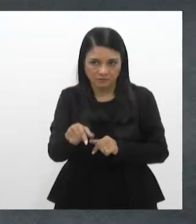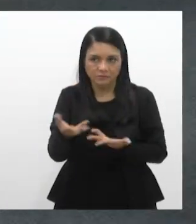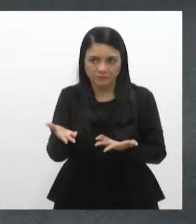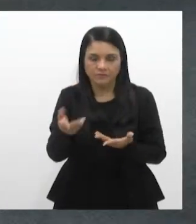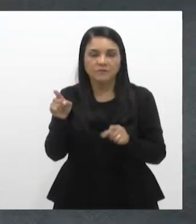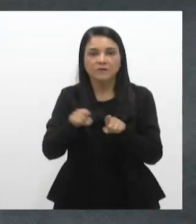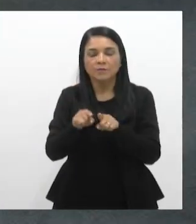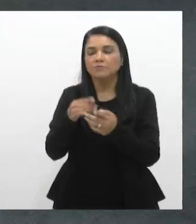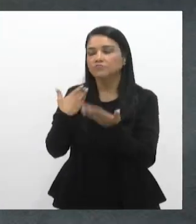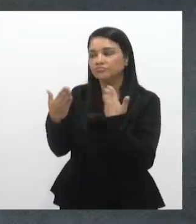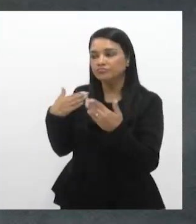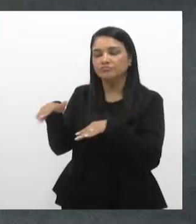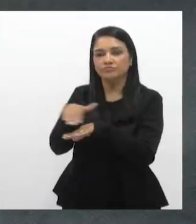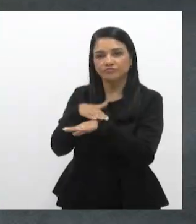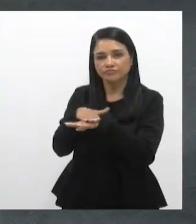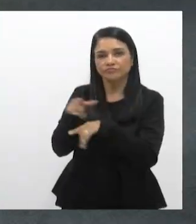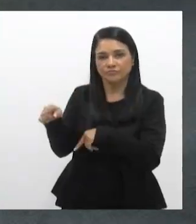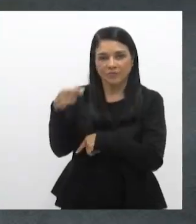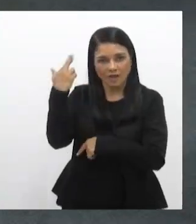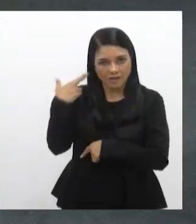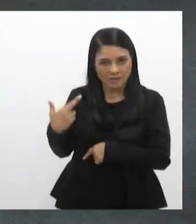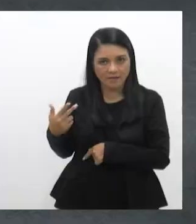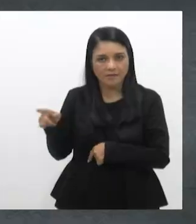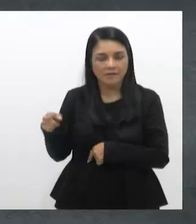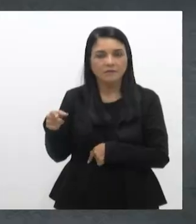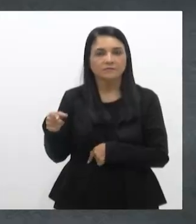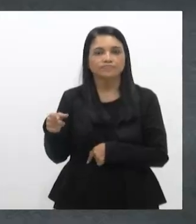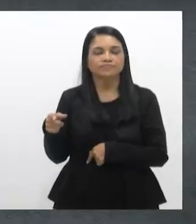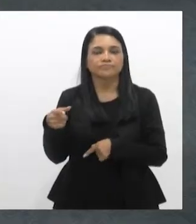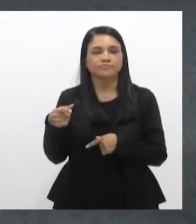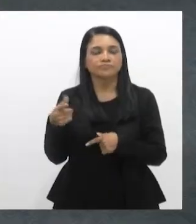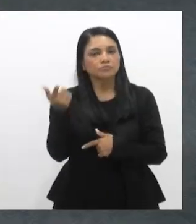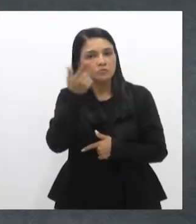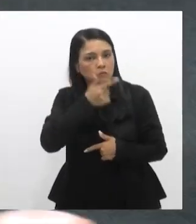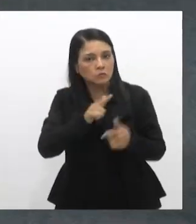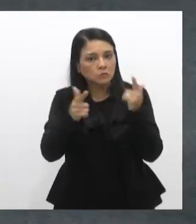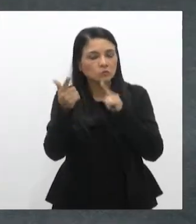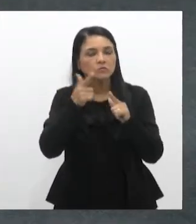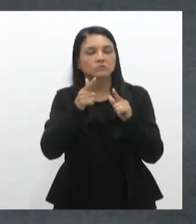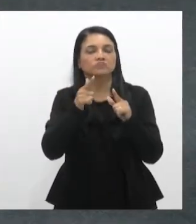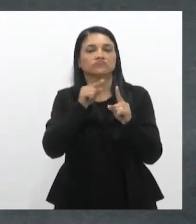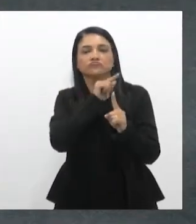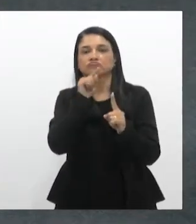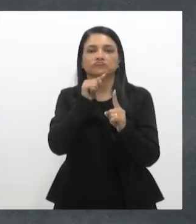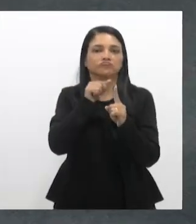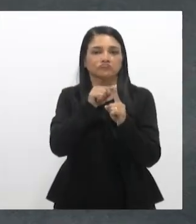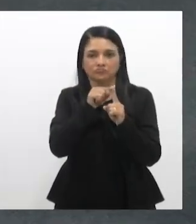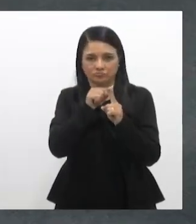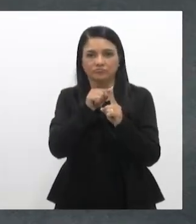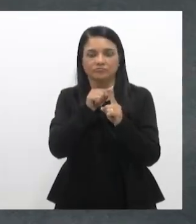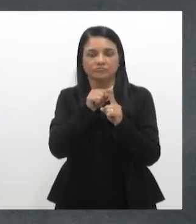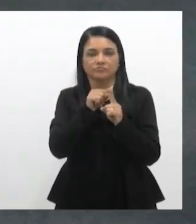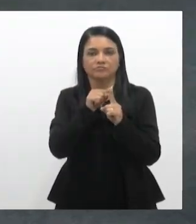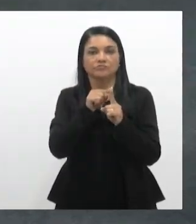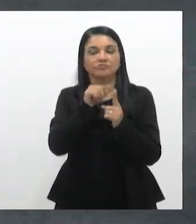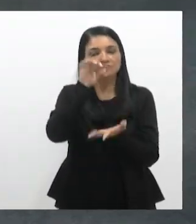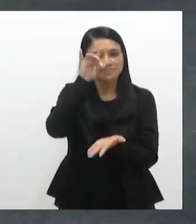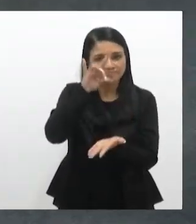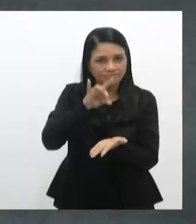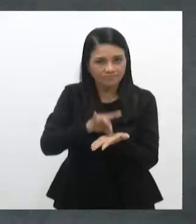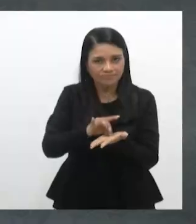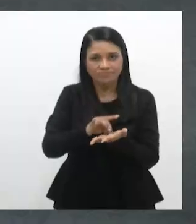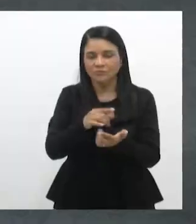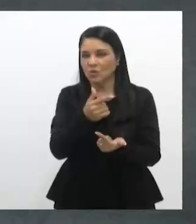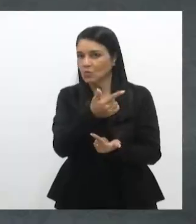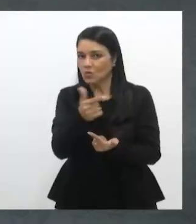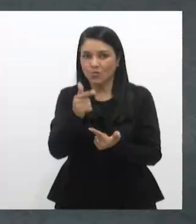também na nossa liderança foi muito solícita, para que a gente chegasse, presidente, a um denominador comum, porque a realidade é que hoje a gente não